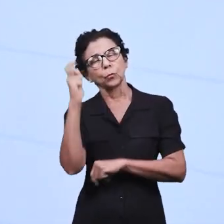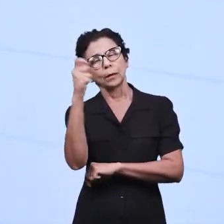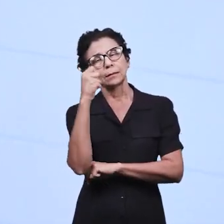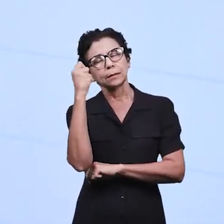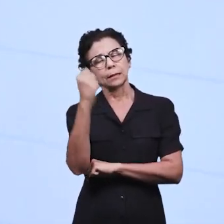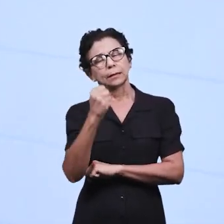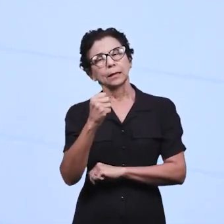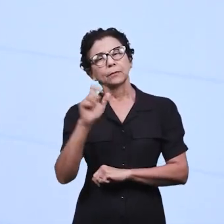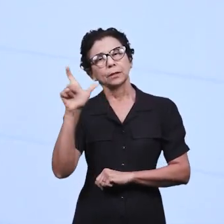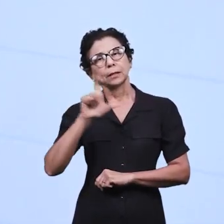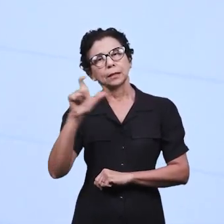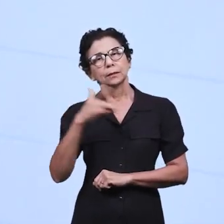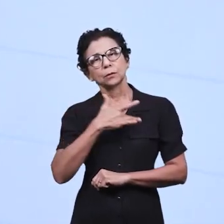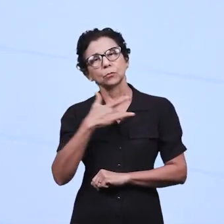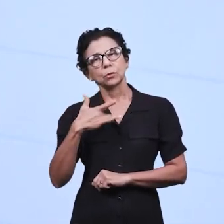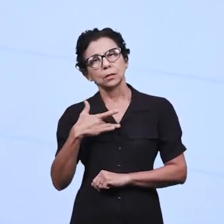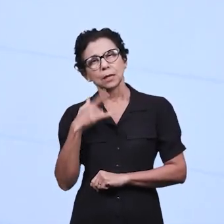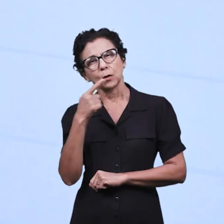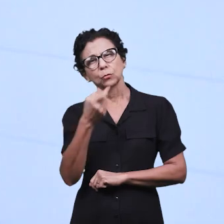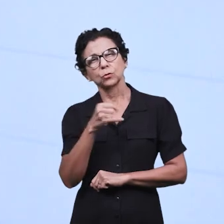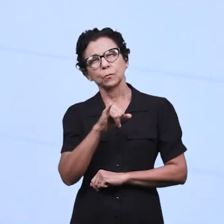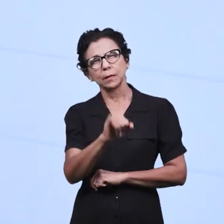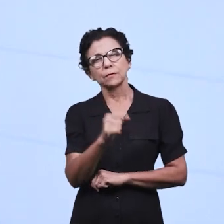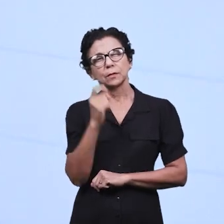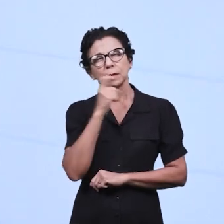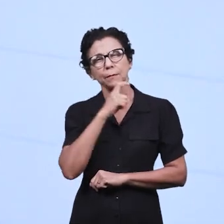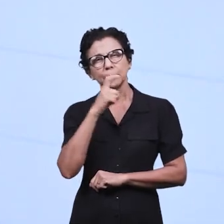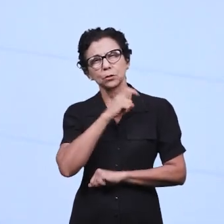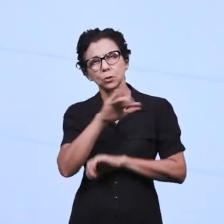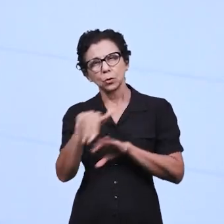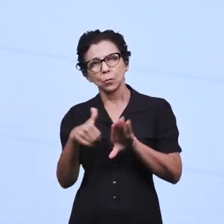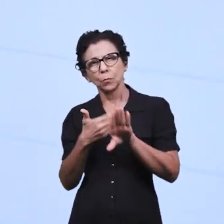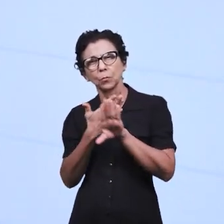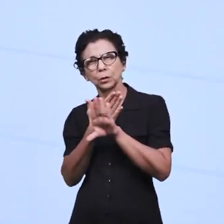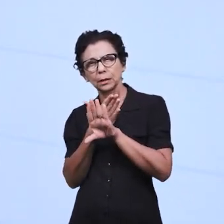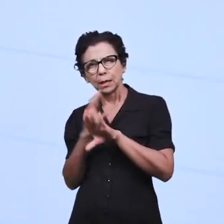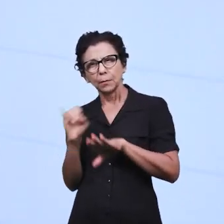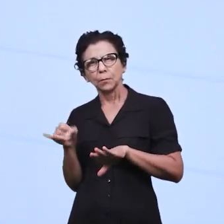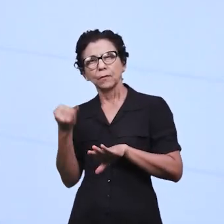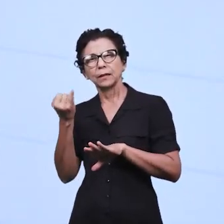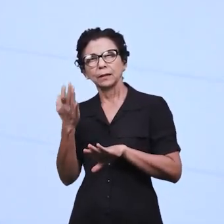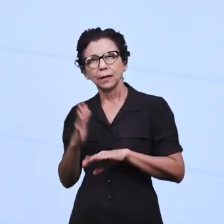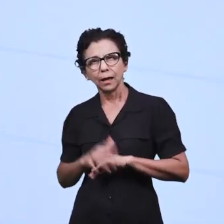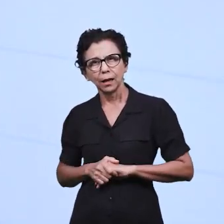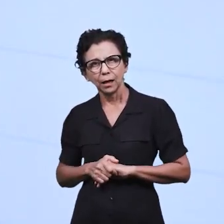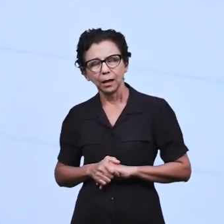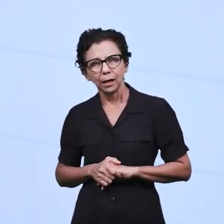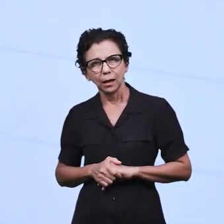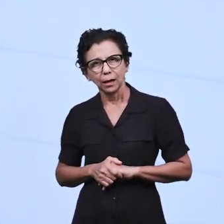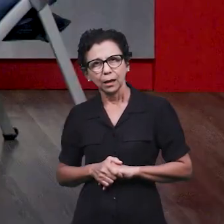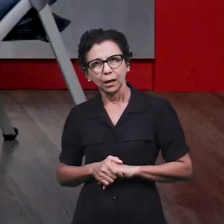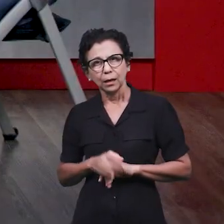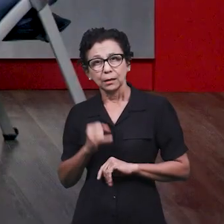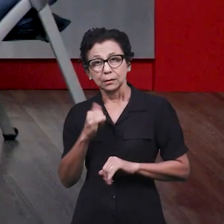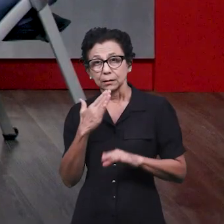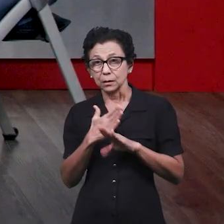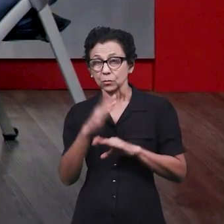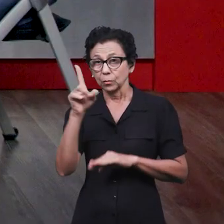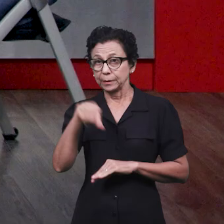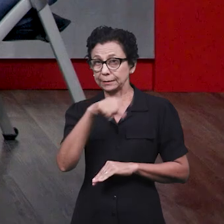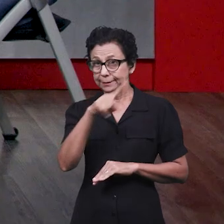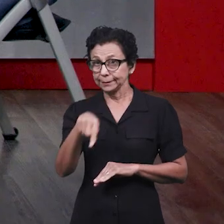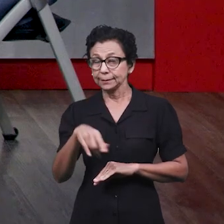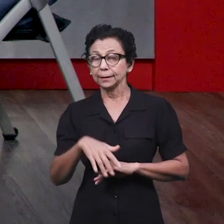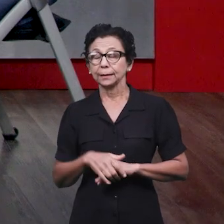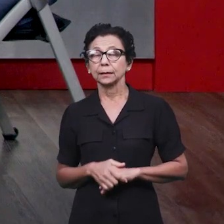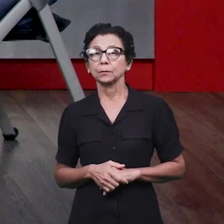de saúde não pode atrasar o plano de saúde por mais de 60 dias, porque senão ele pode ser cancelado. É causa de cancelamento. Causa de cancelamento.